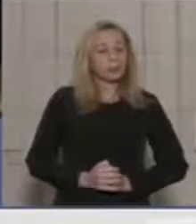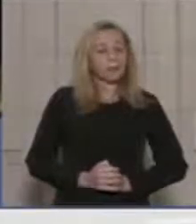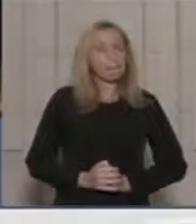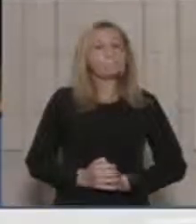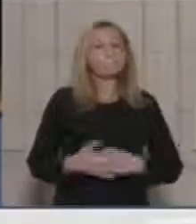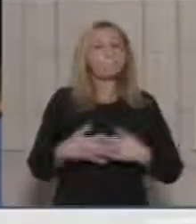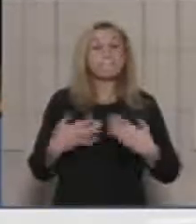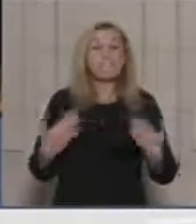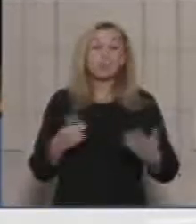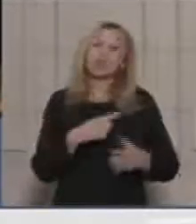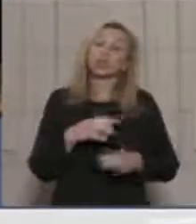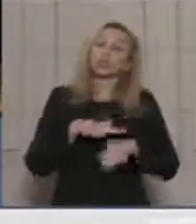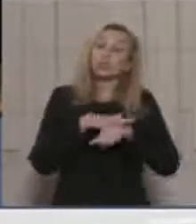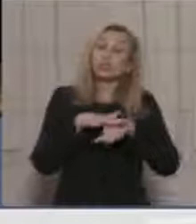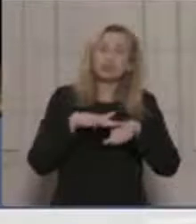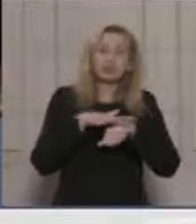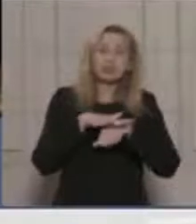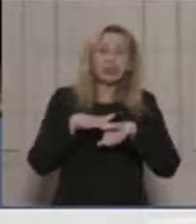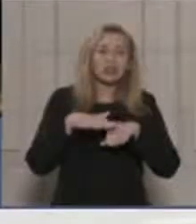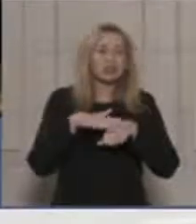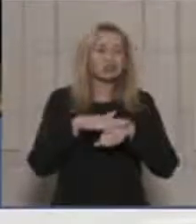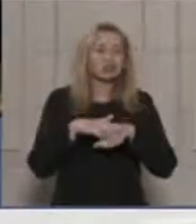E aí a gente começa a espremer,